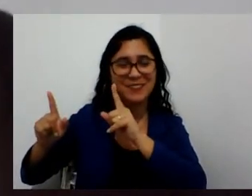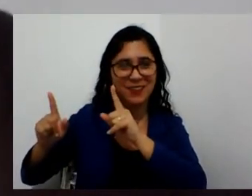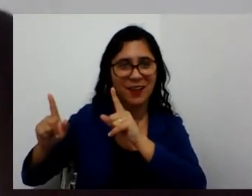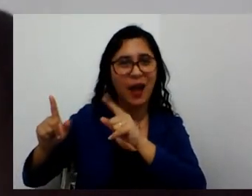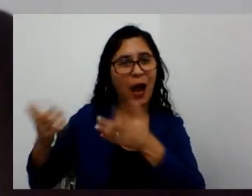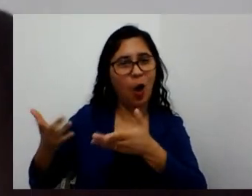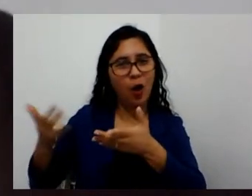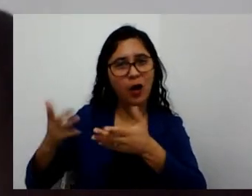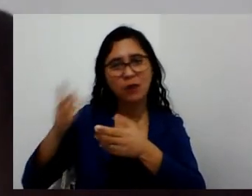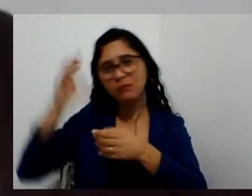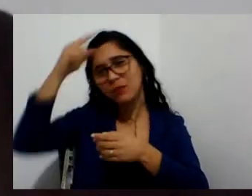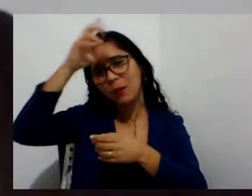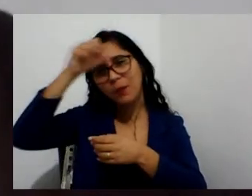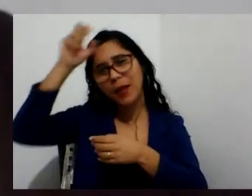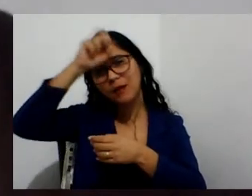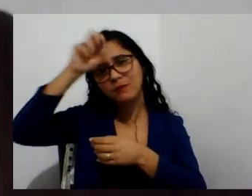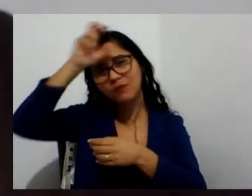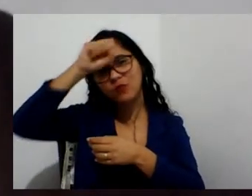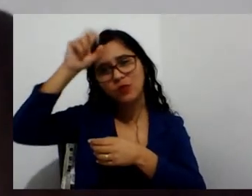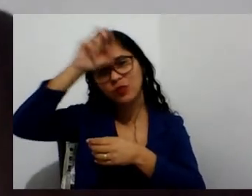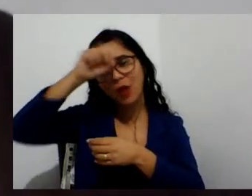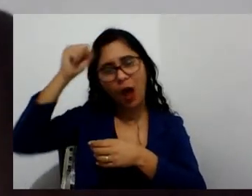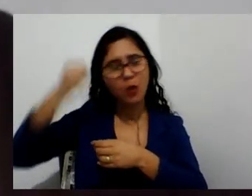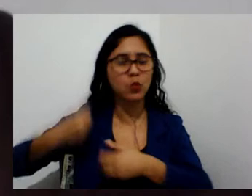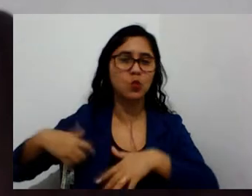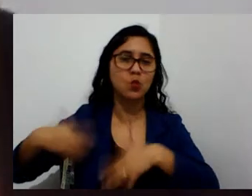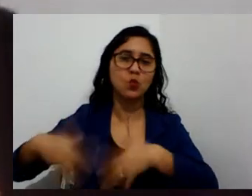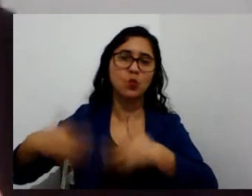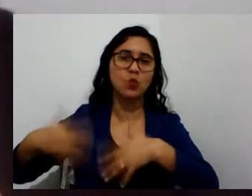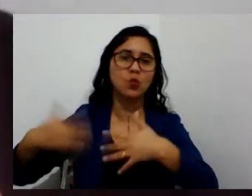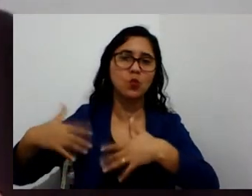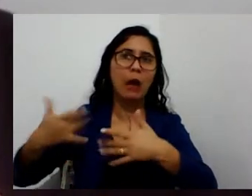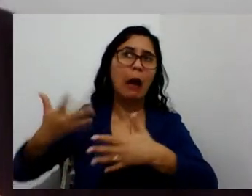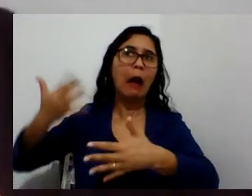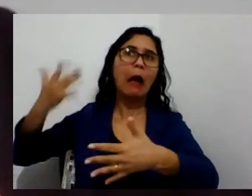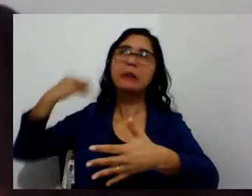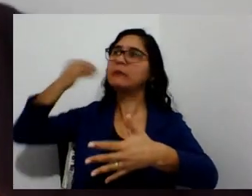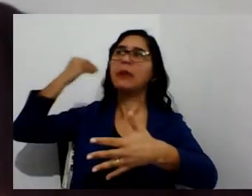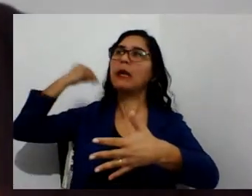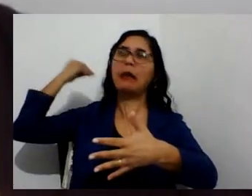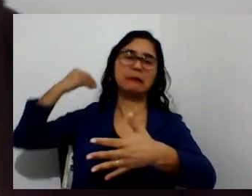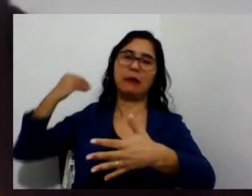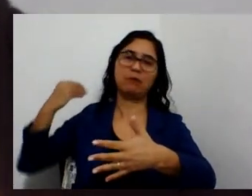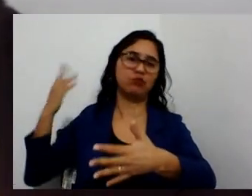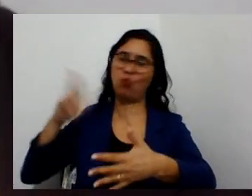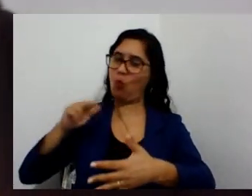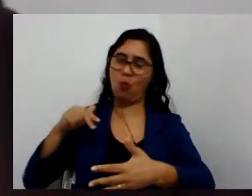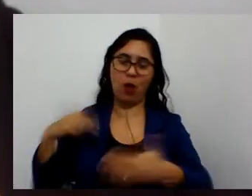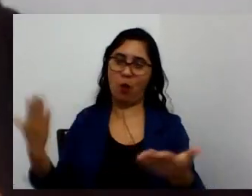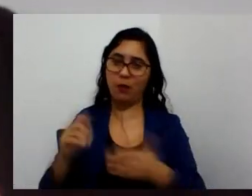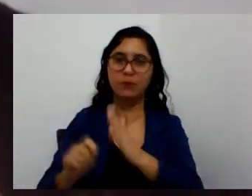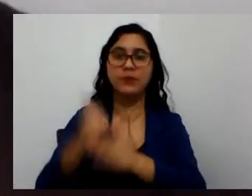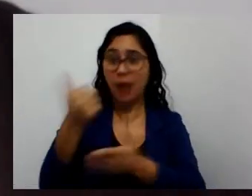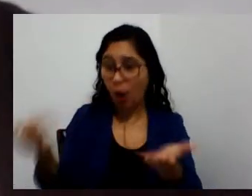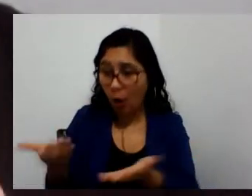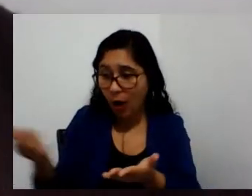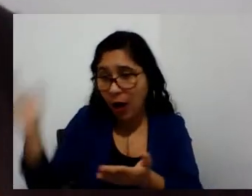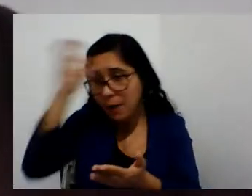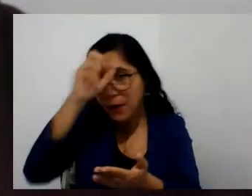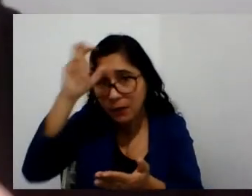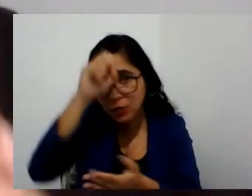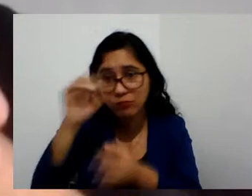aprendizagem gigante. Acho que nunca na minha vida passei por isso. E a partir desse aprendizado, nós temos a